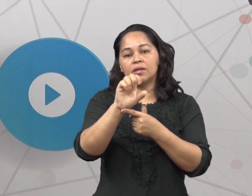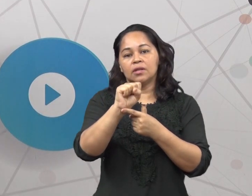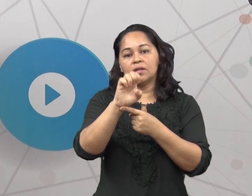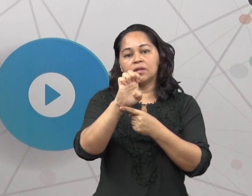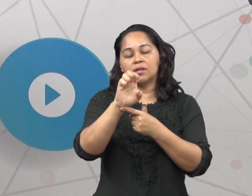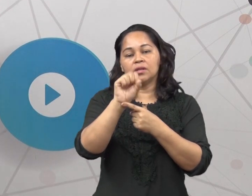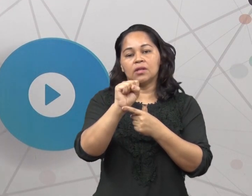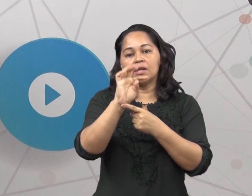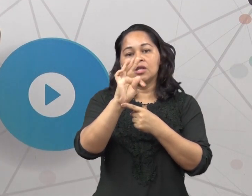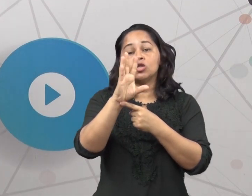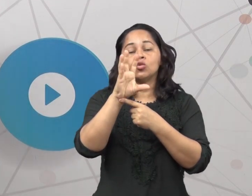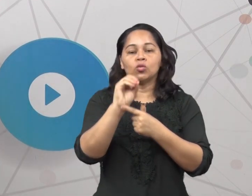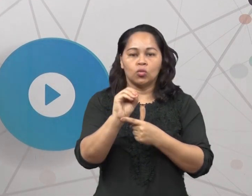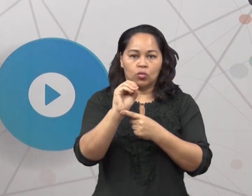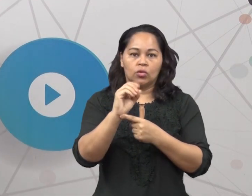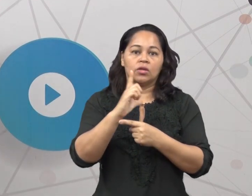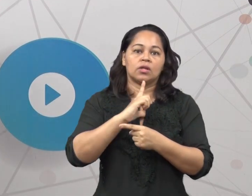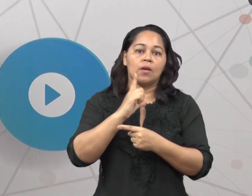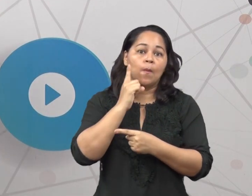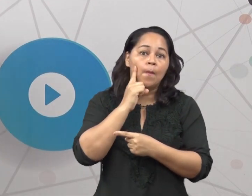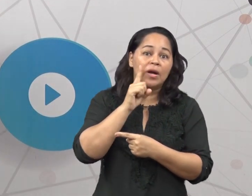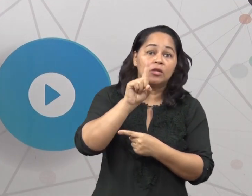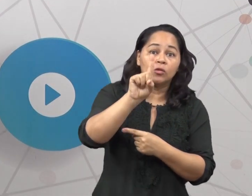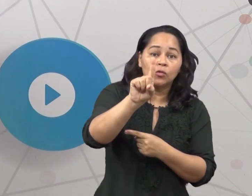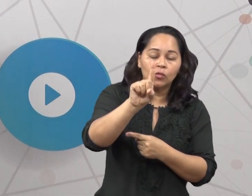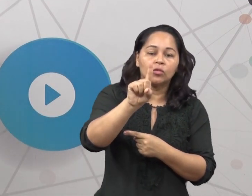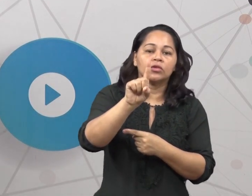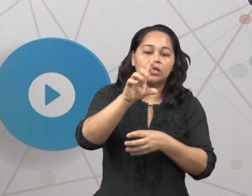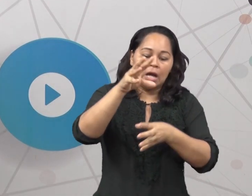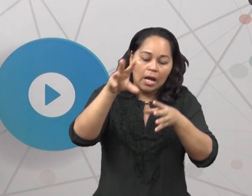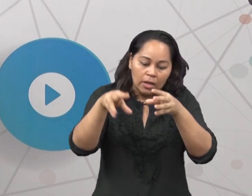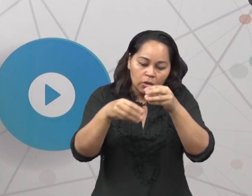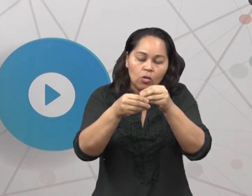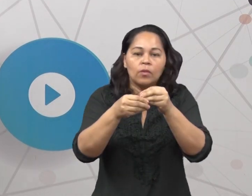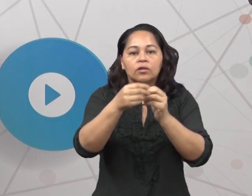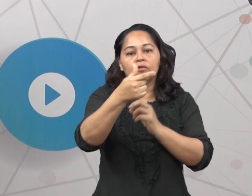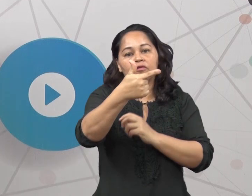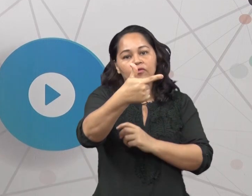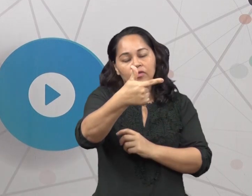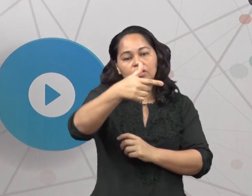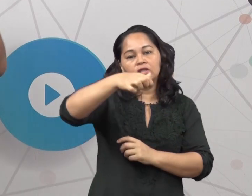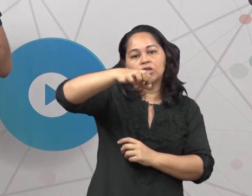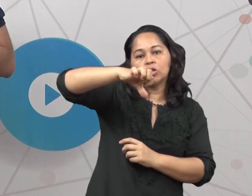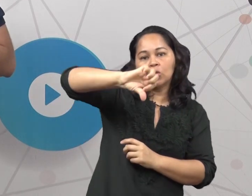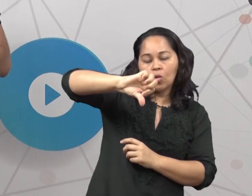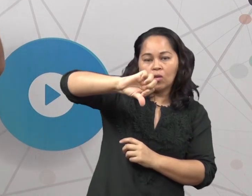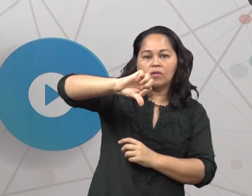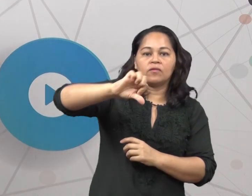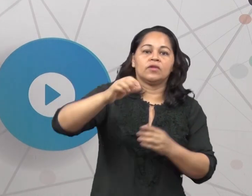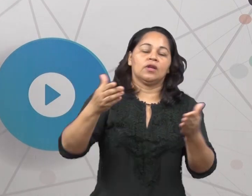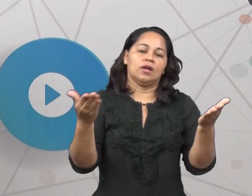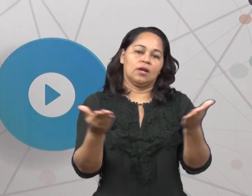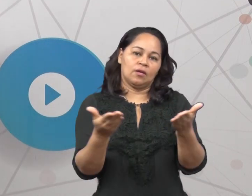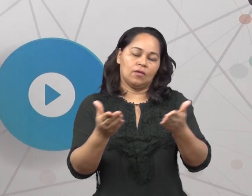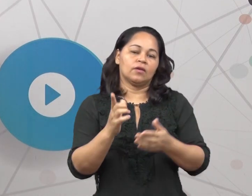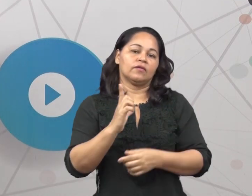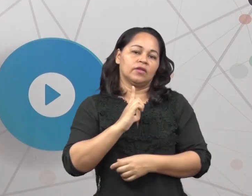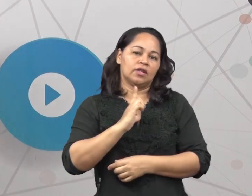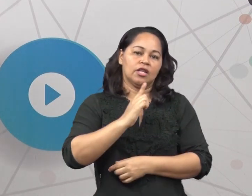mais um dia. Então, esse mês vai ser, nesse ano, vai